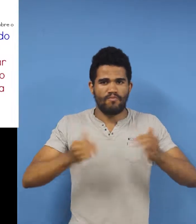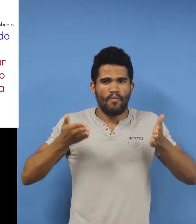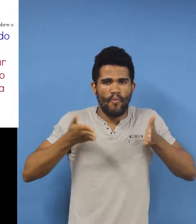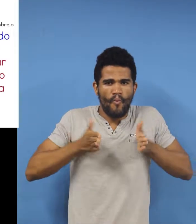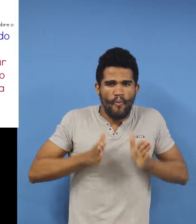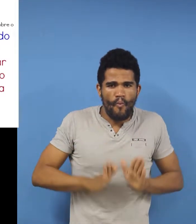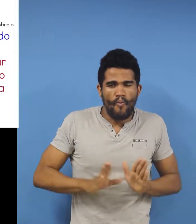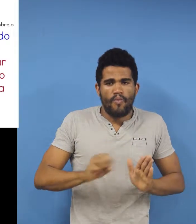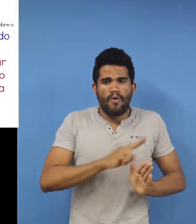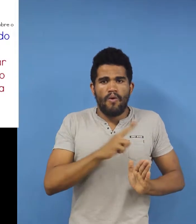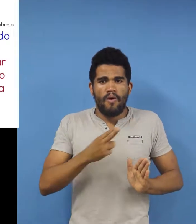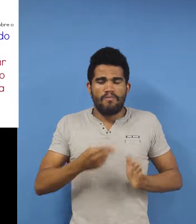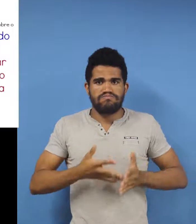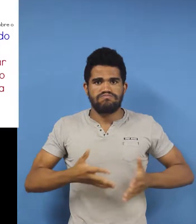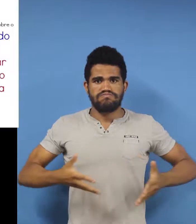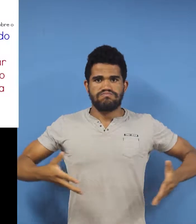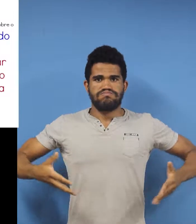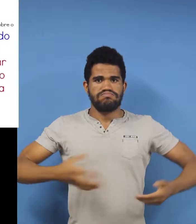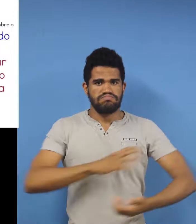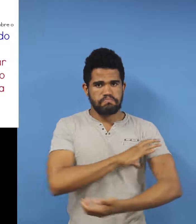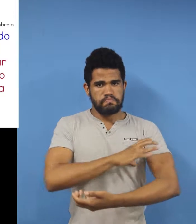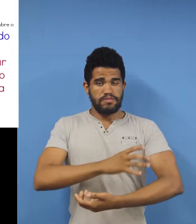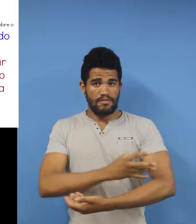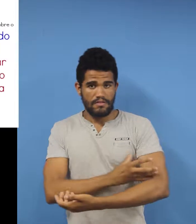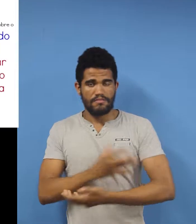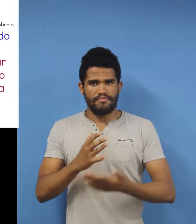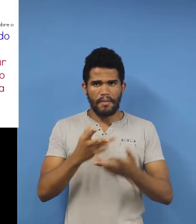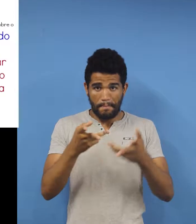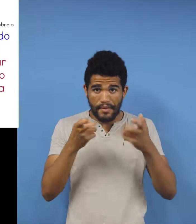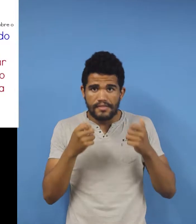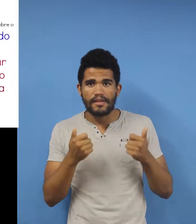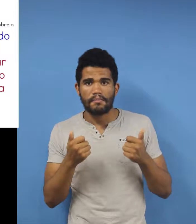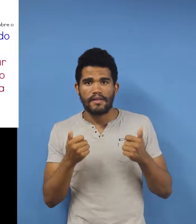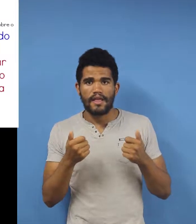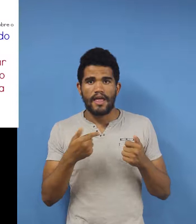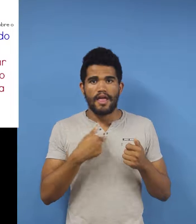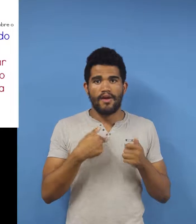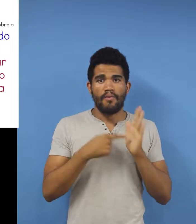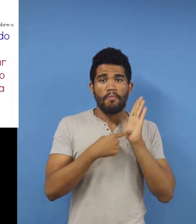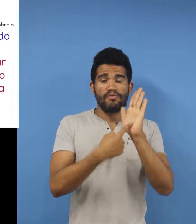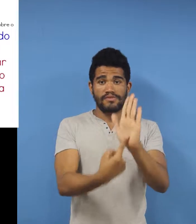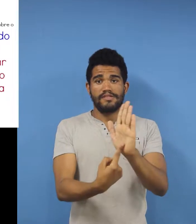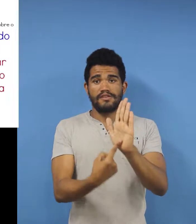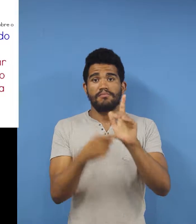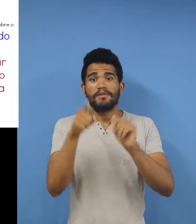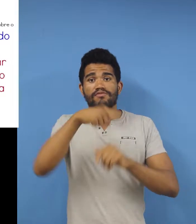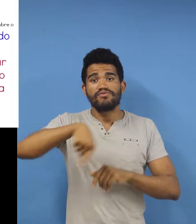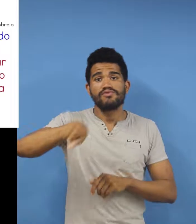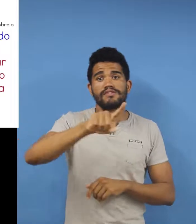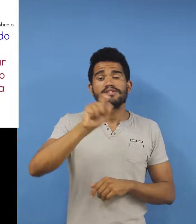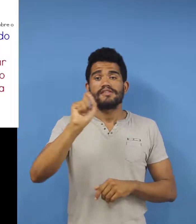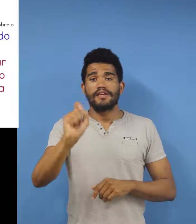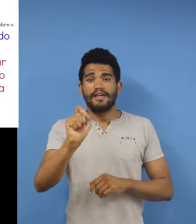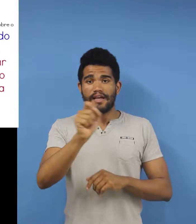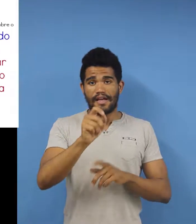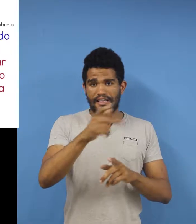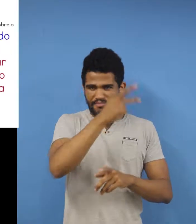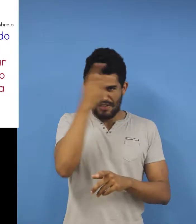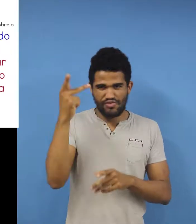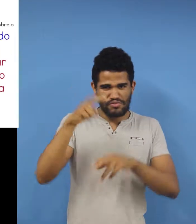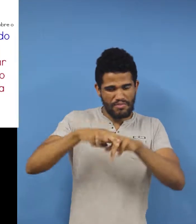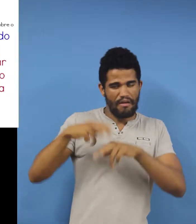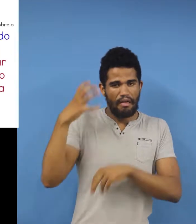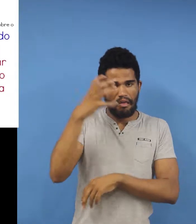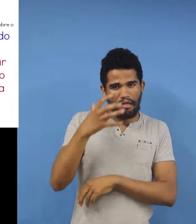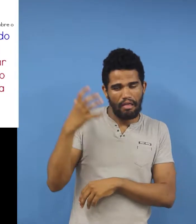alimentar ou à ingestão de substâncias hipercalóricas para manutenção, ganho ou perda de peso. Tá percebendo que eu estou